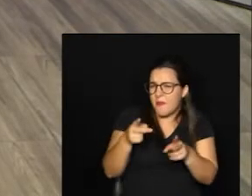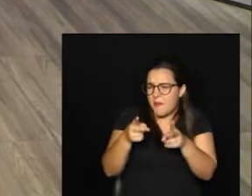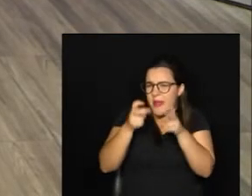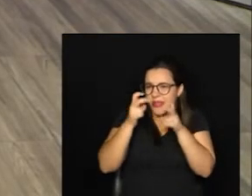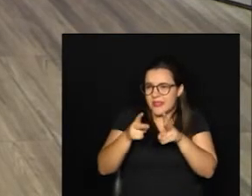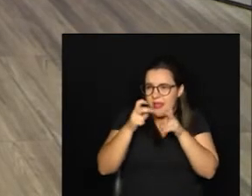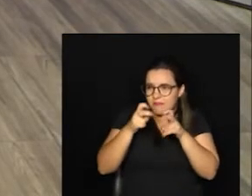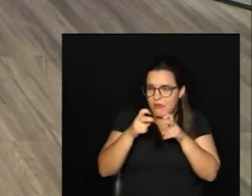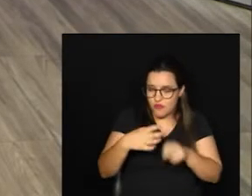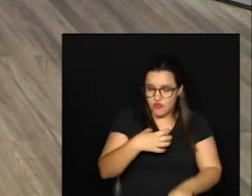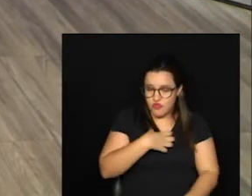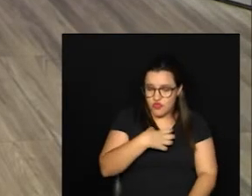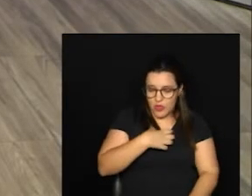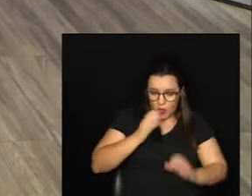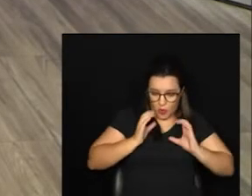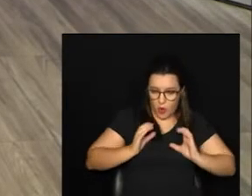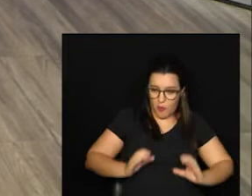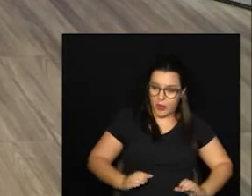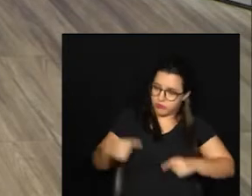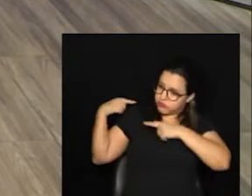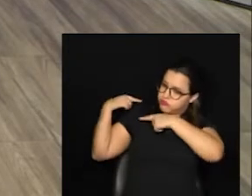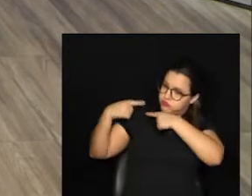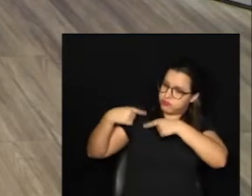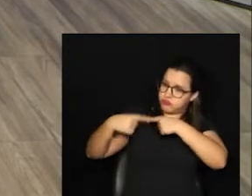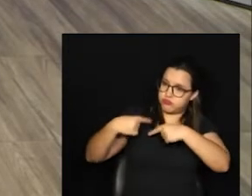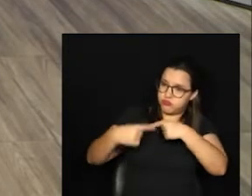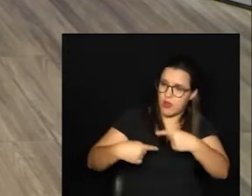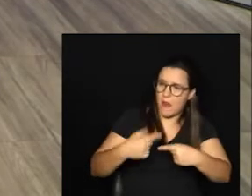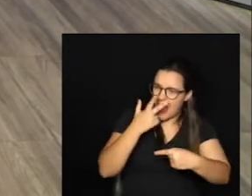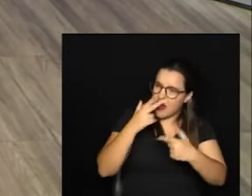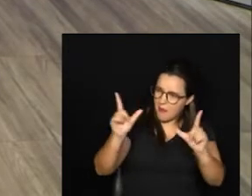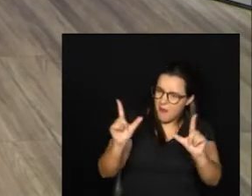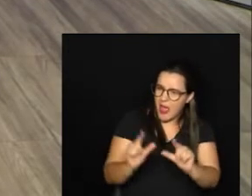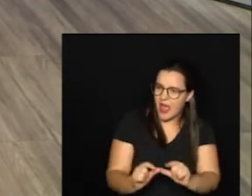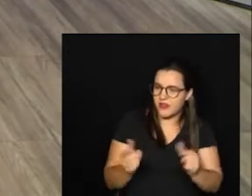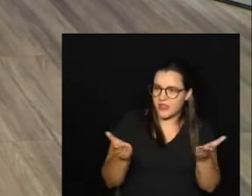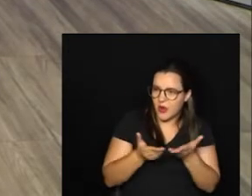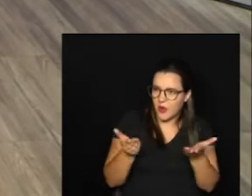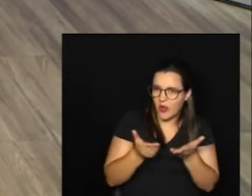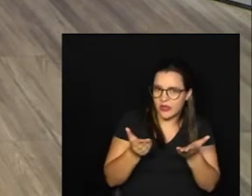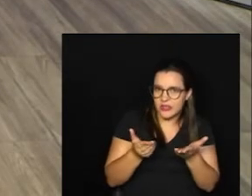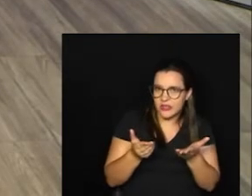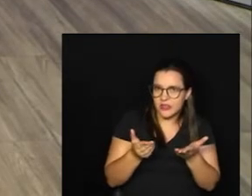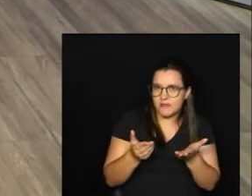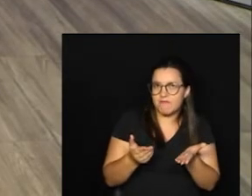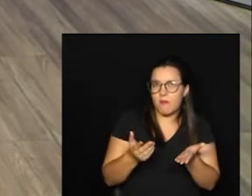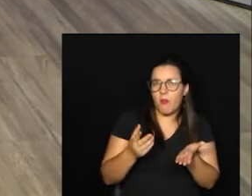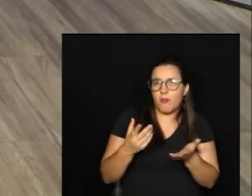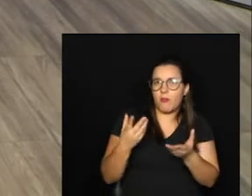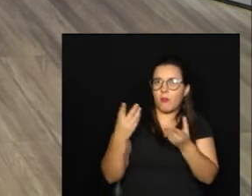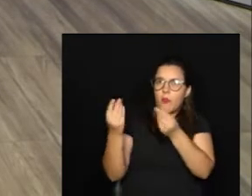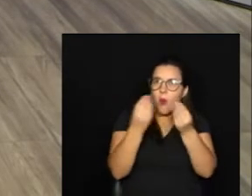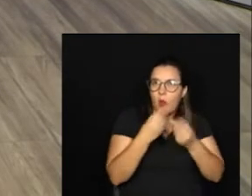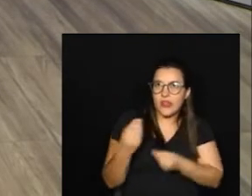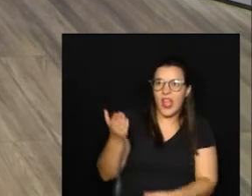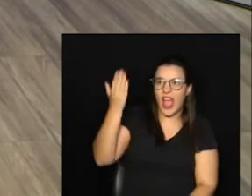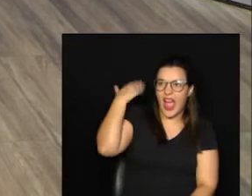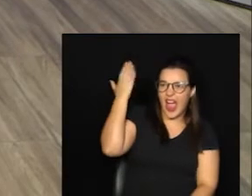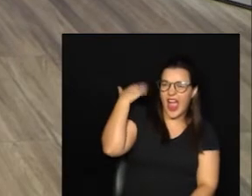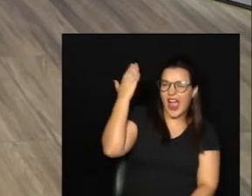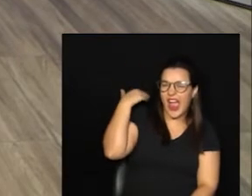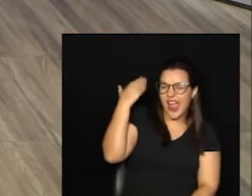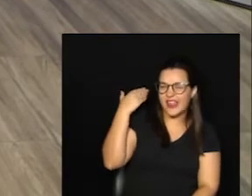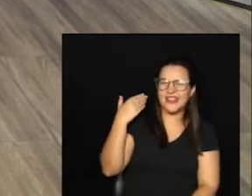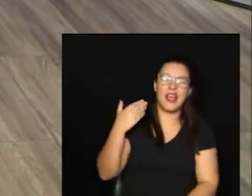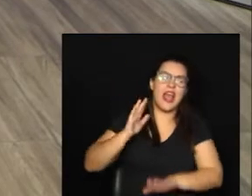de comportamento das gerações? Nós estamos evoluindo, entendendo que muitas coisas que eram